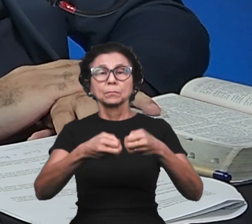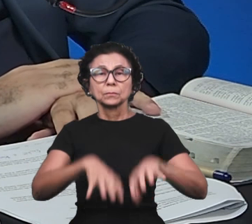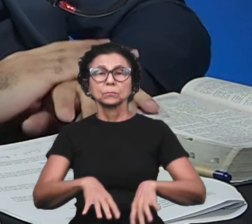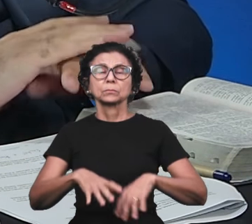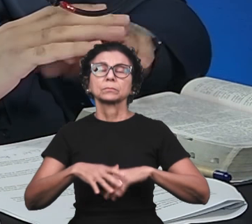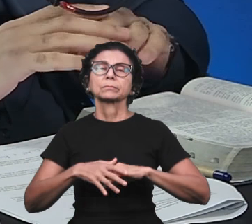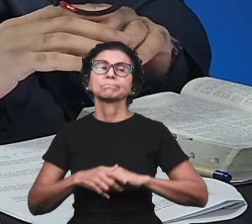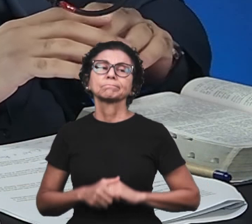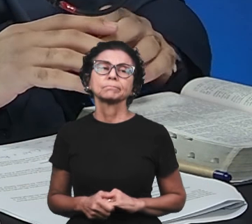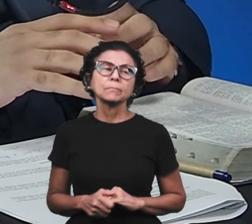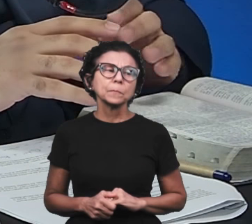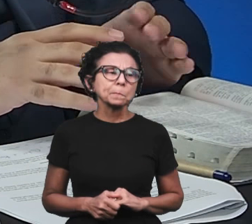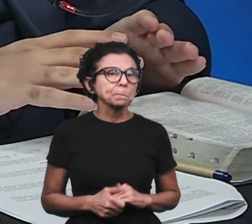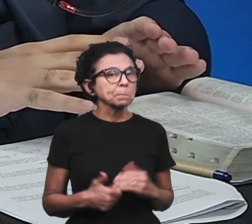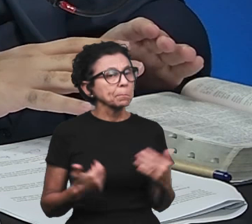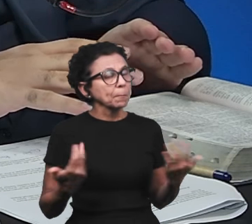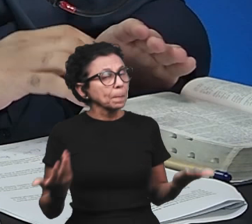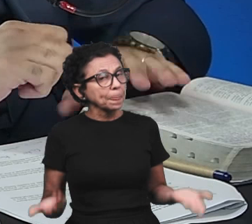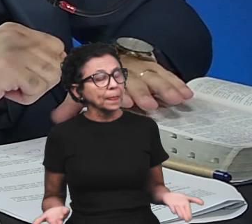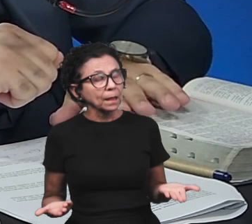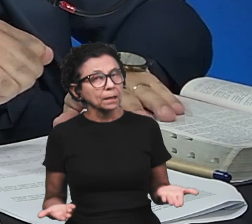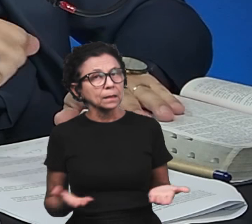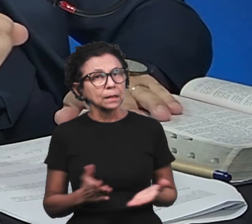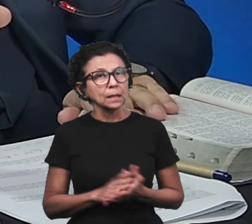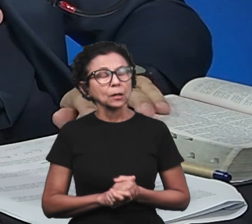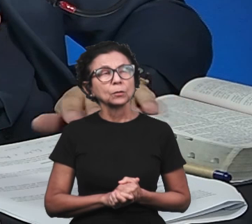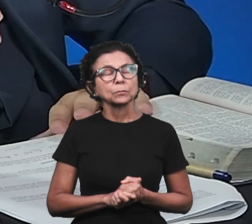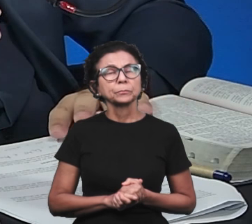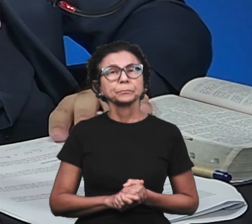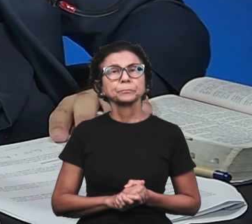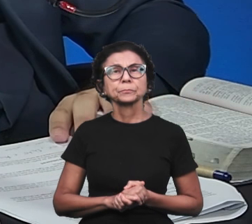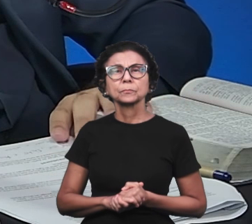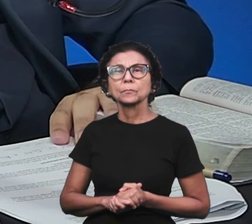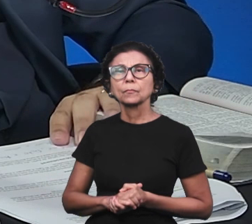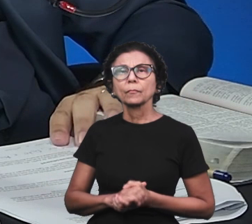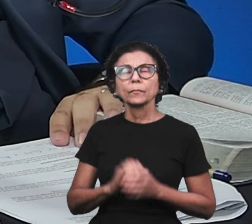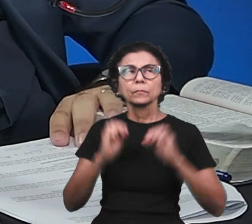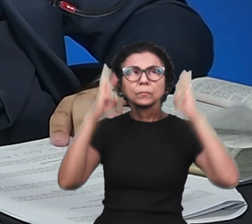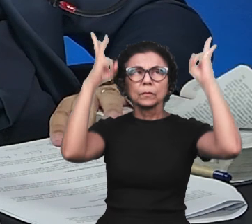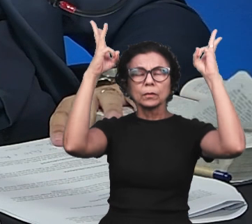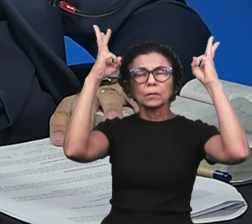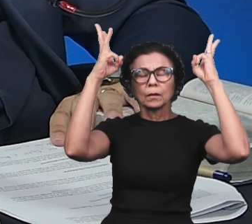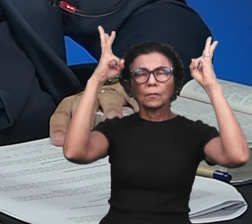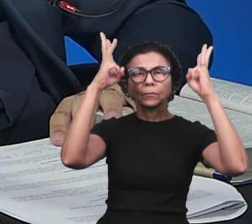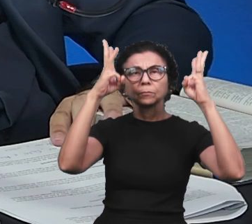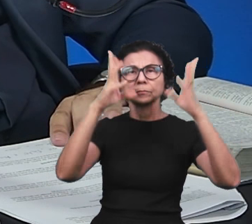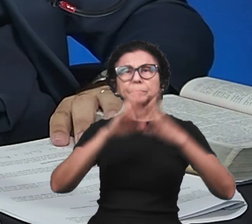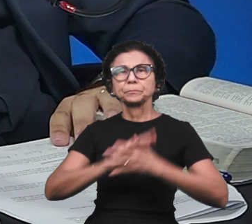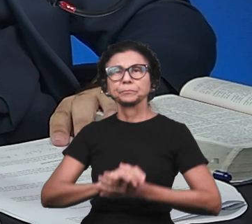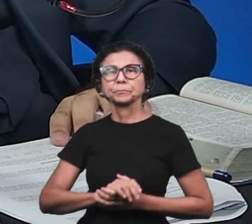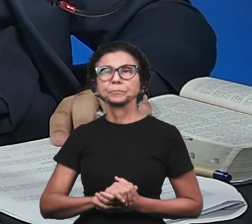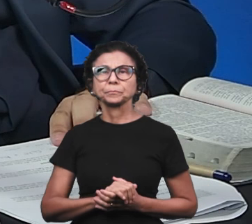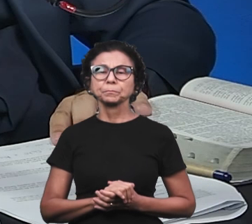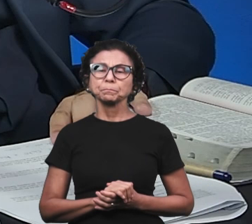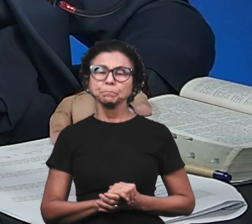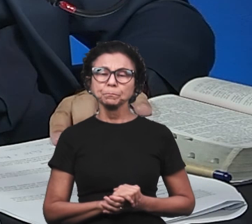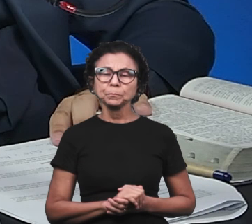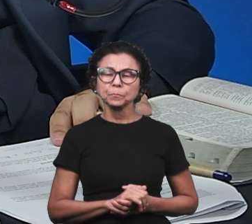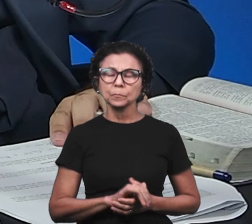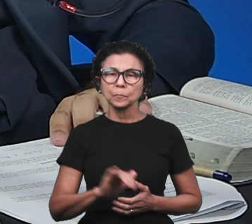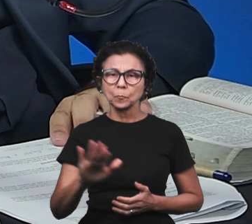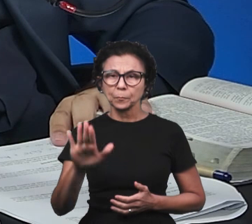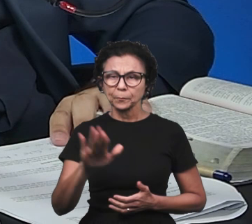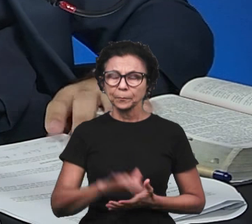Mas Moisés, então, por revelação do Senhor, ele diz assim, agora nós vamos ter uma experiência. O Senhor disse que vamos pegar aqui